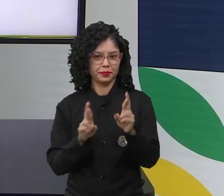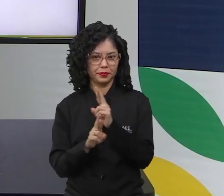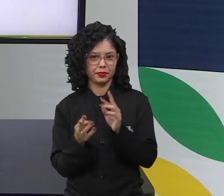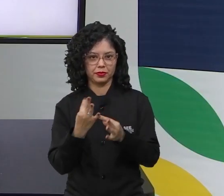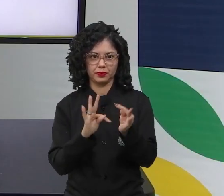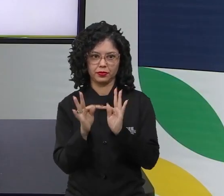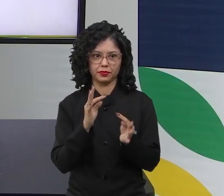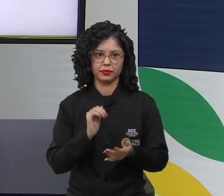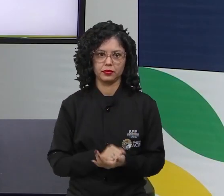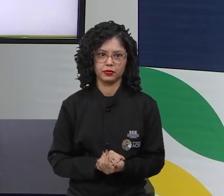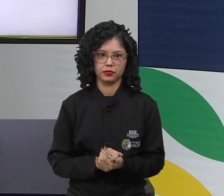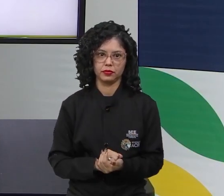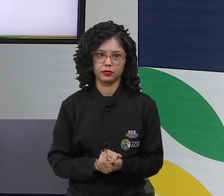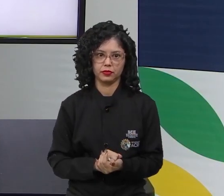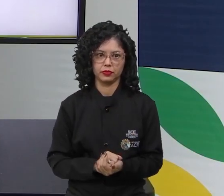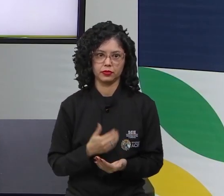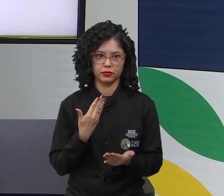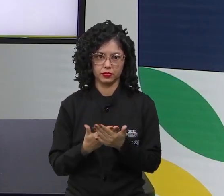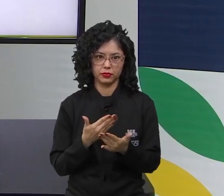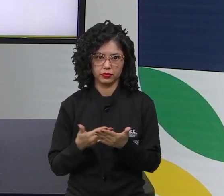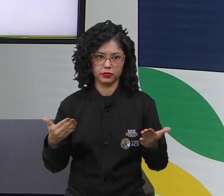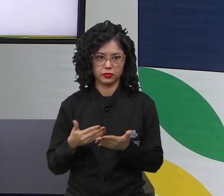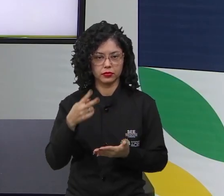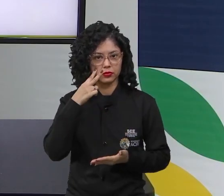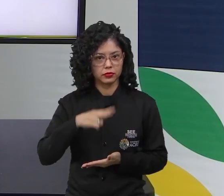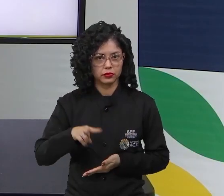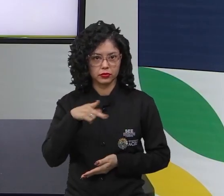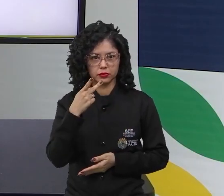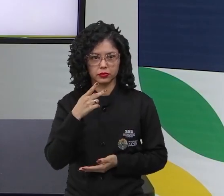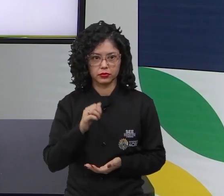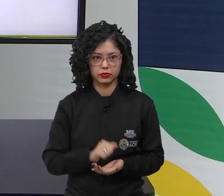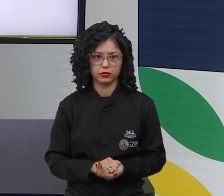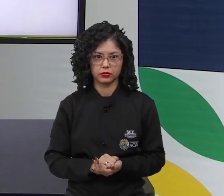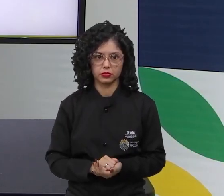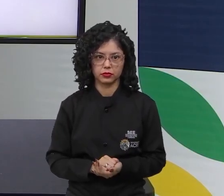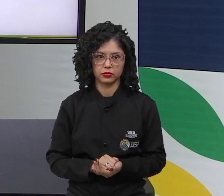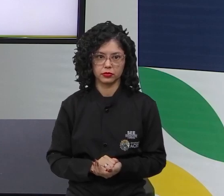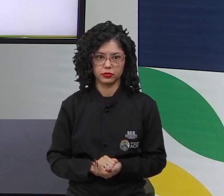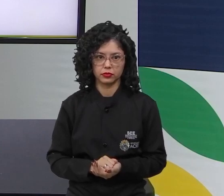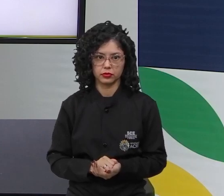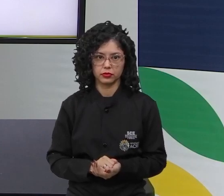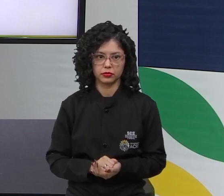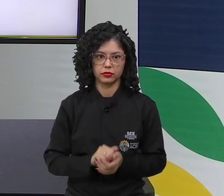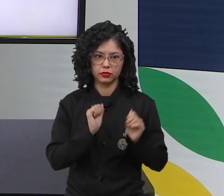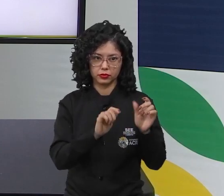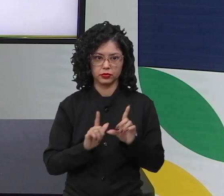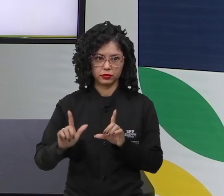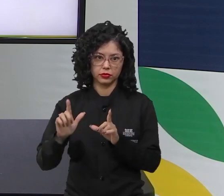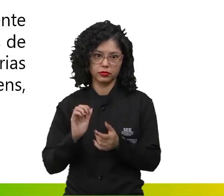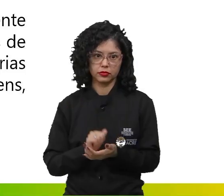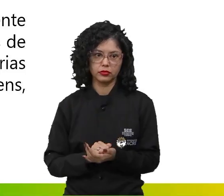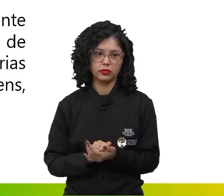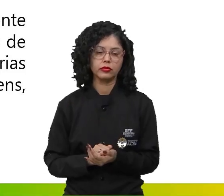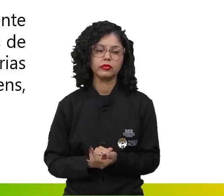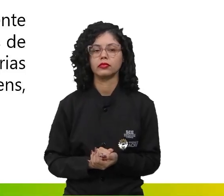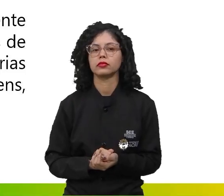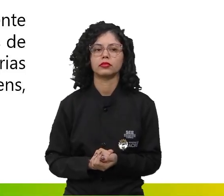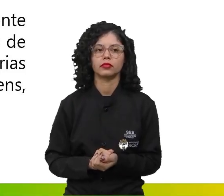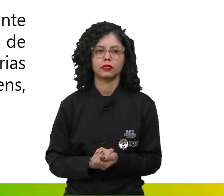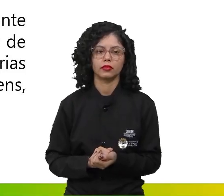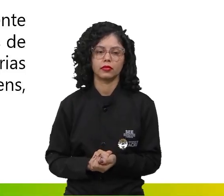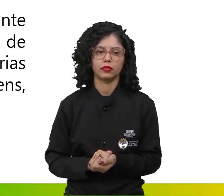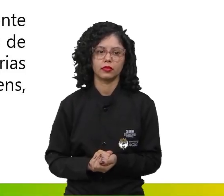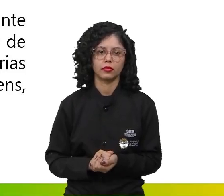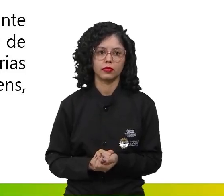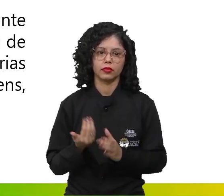à tecnologia. Então, na nossa aula de hoje, sobre o que nós falamos? Nós falamos aí na tela para vocês que